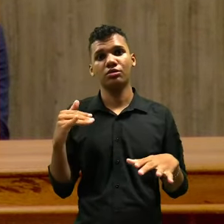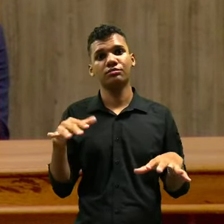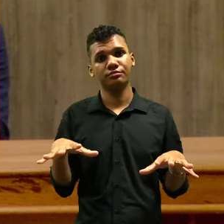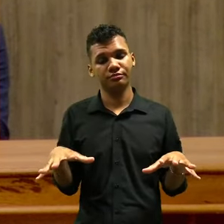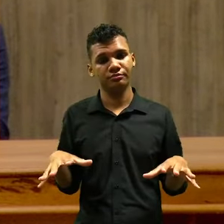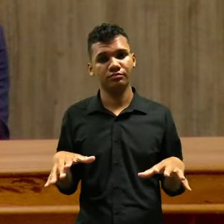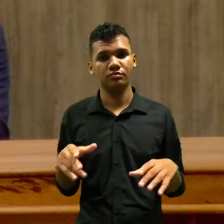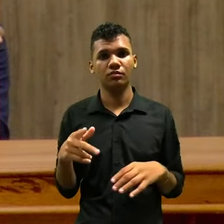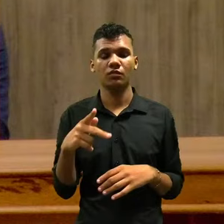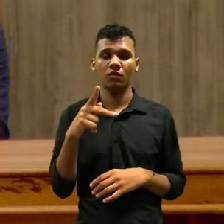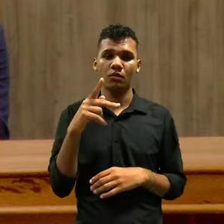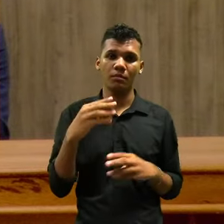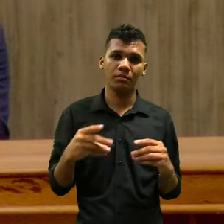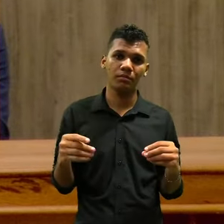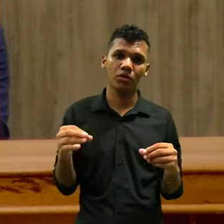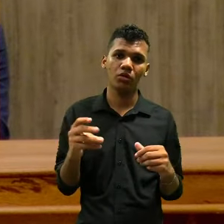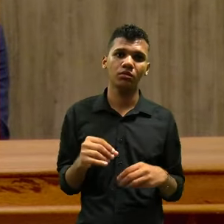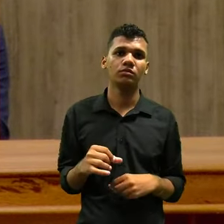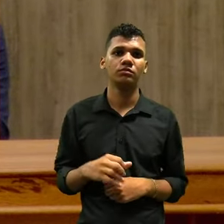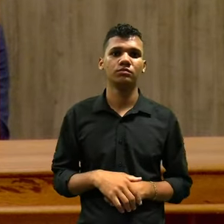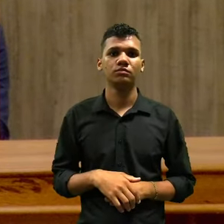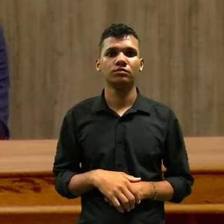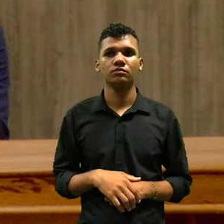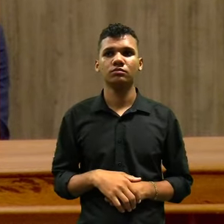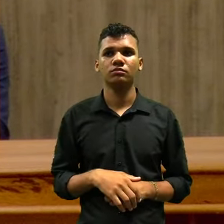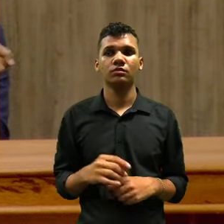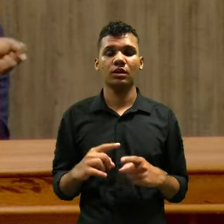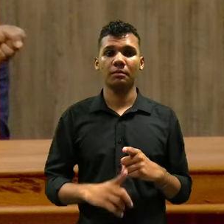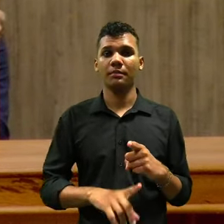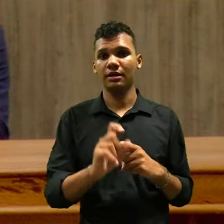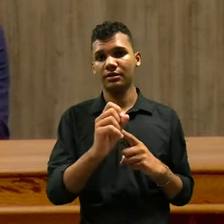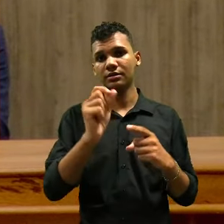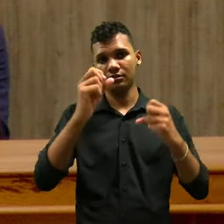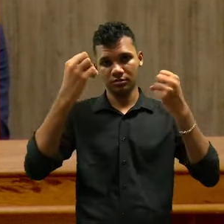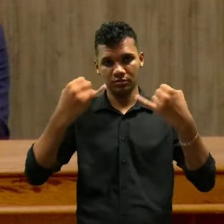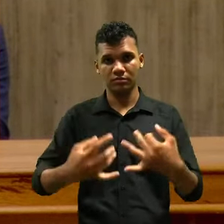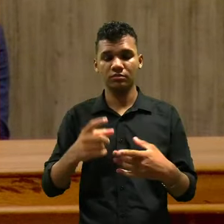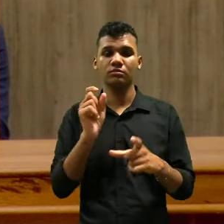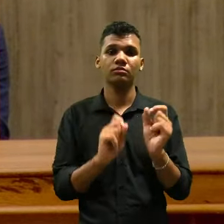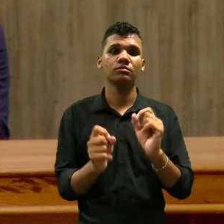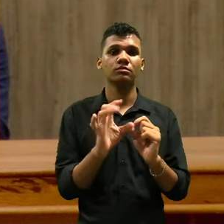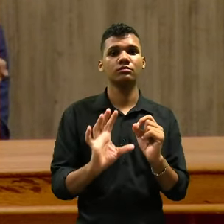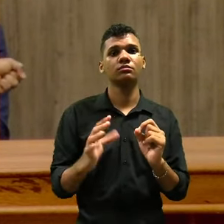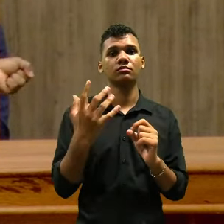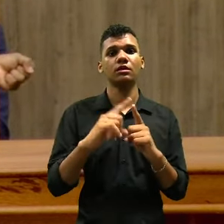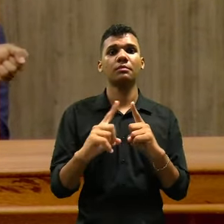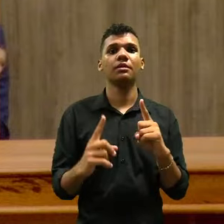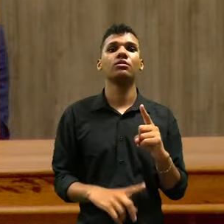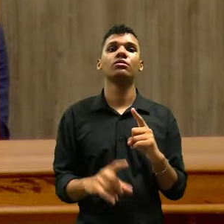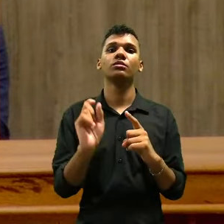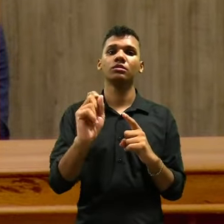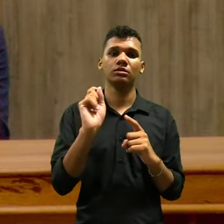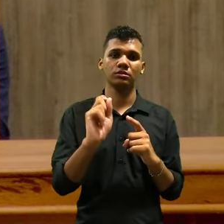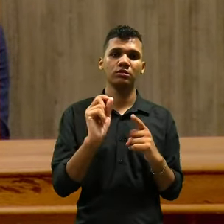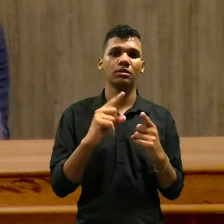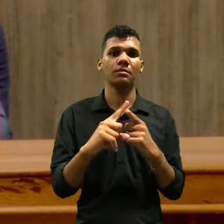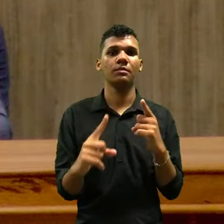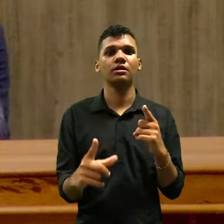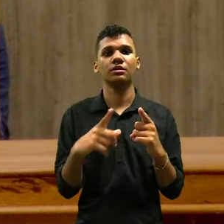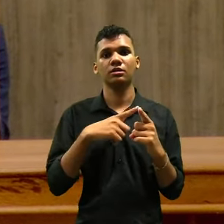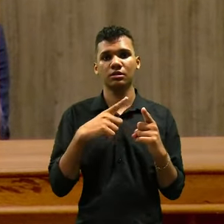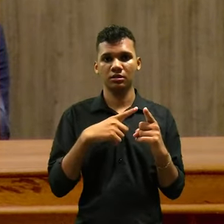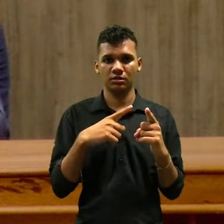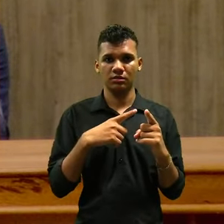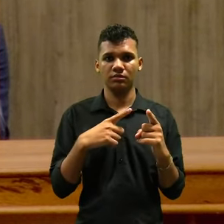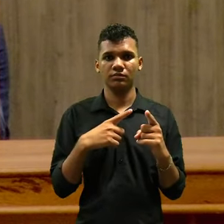Ao Cheiro das o que que acontece brotará e o que mais e dará Ramos